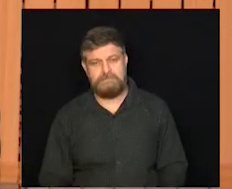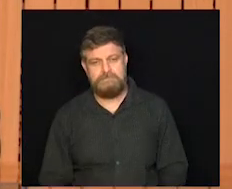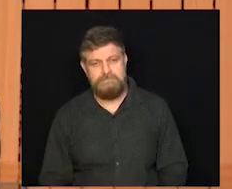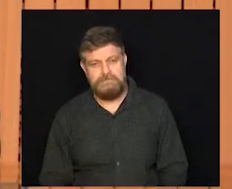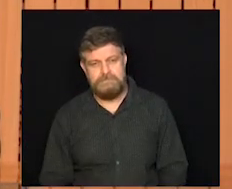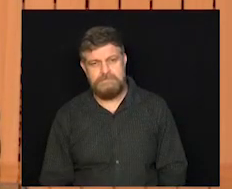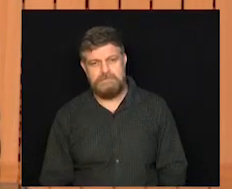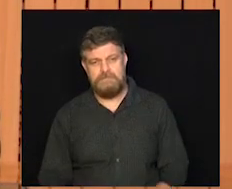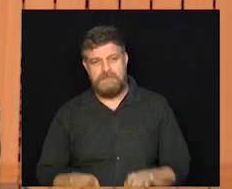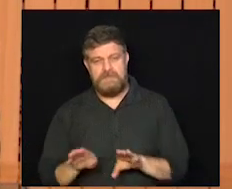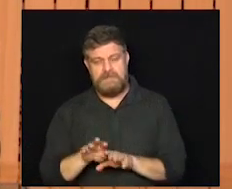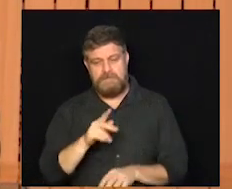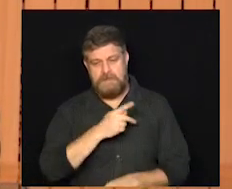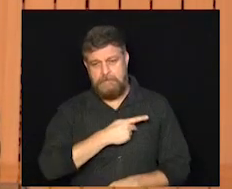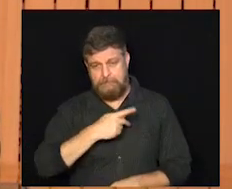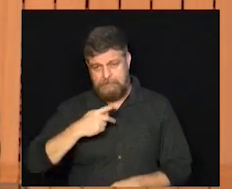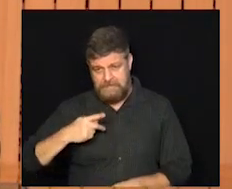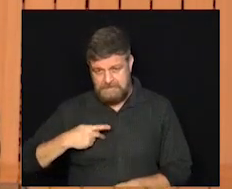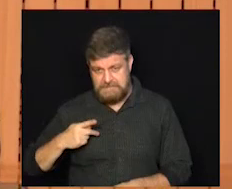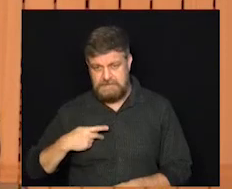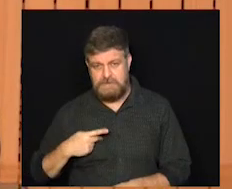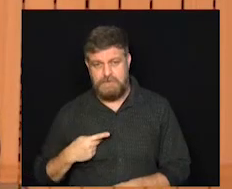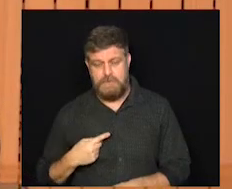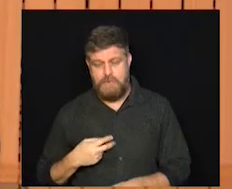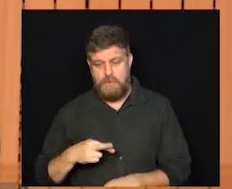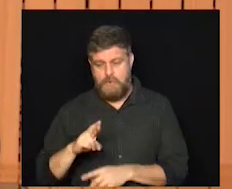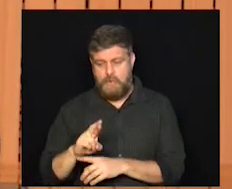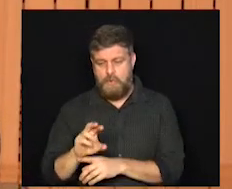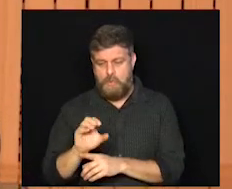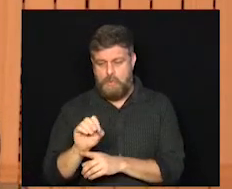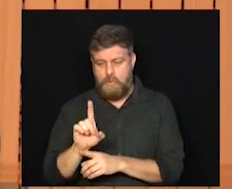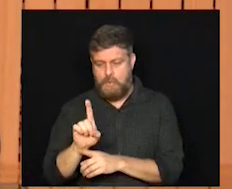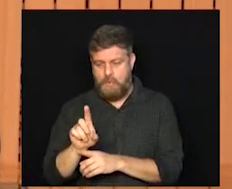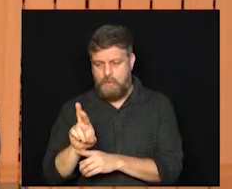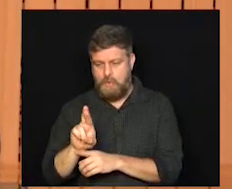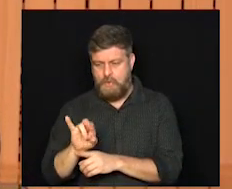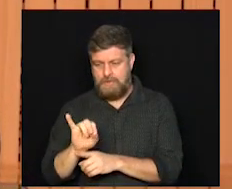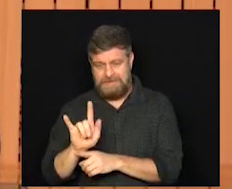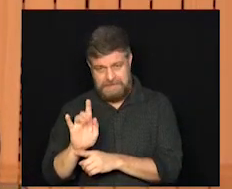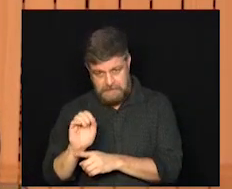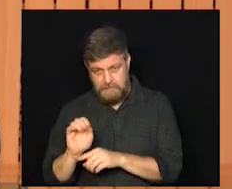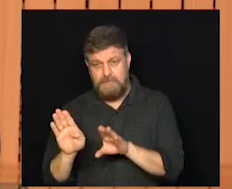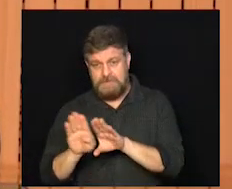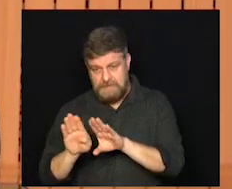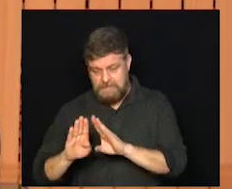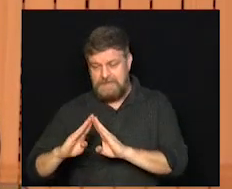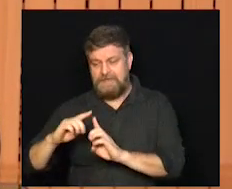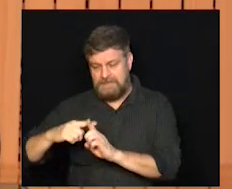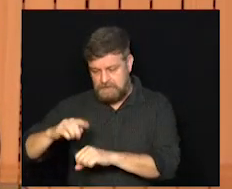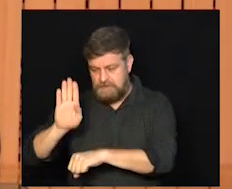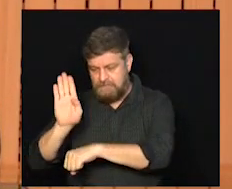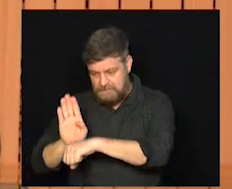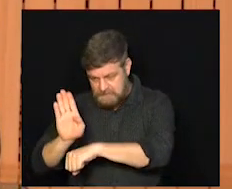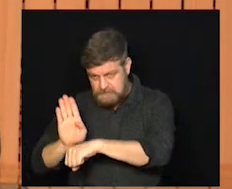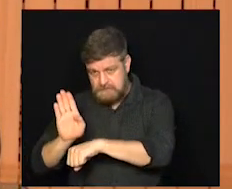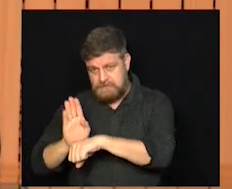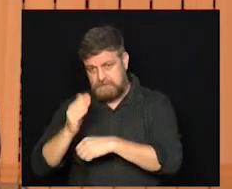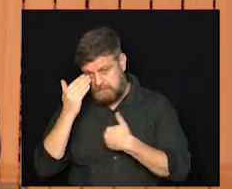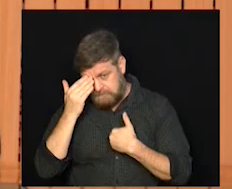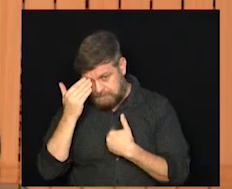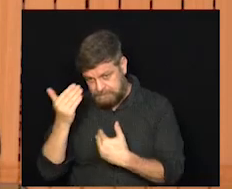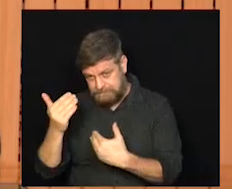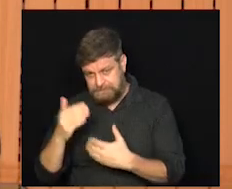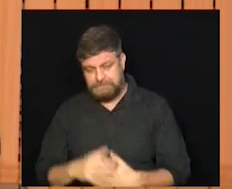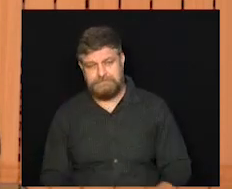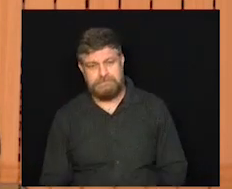O pastor Rodrigo Félix, que também é da Igreja Batista do Jardim Rocim. Muito obrigado. Também